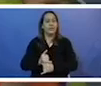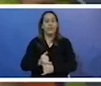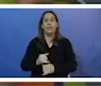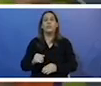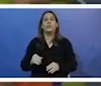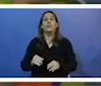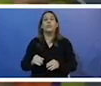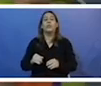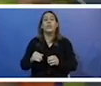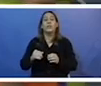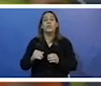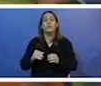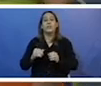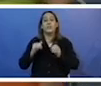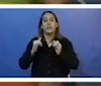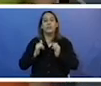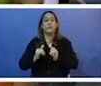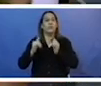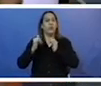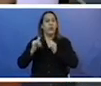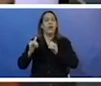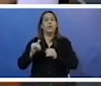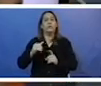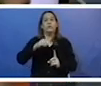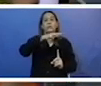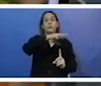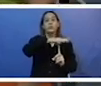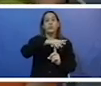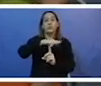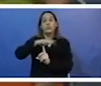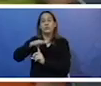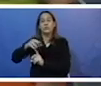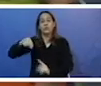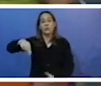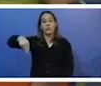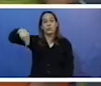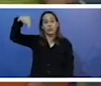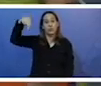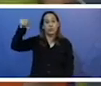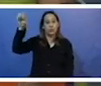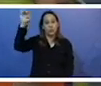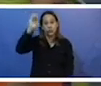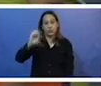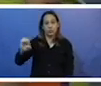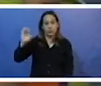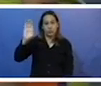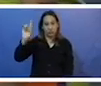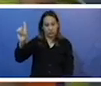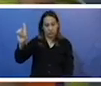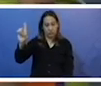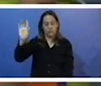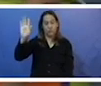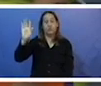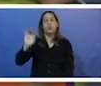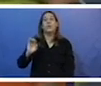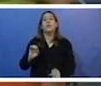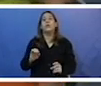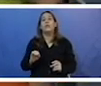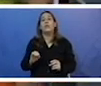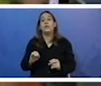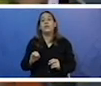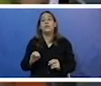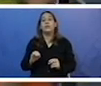circulam principalmente nas feiras livres do Nordeste do Brasil e em festivais que são destaques no estado